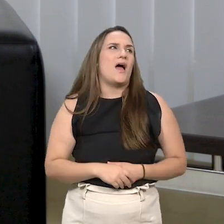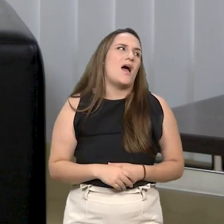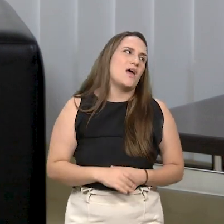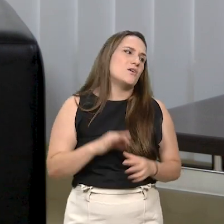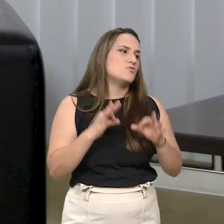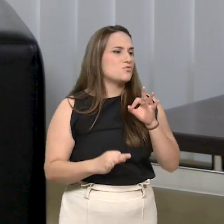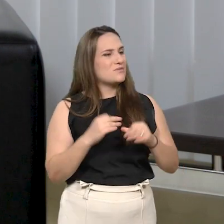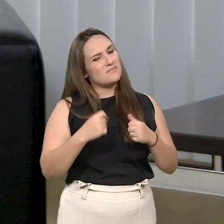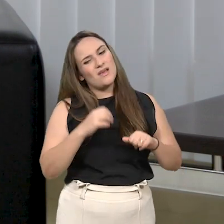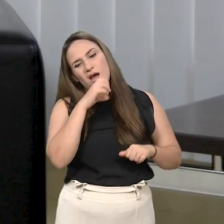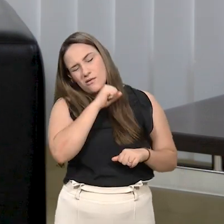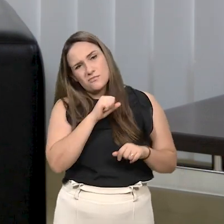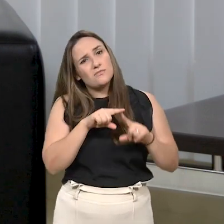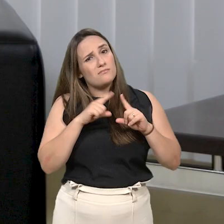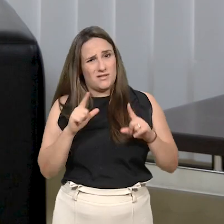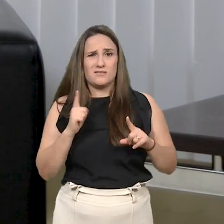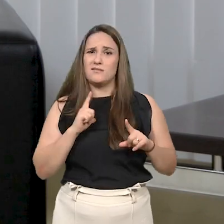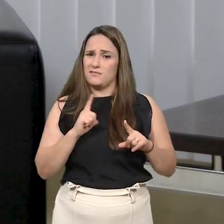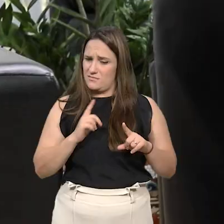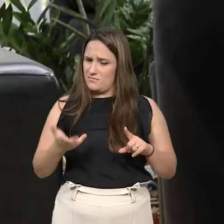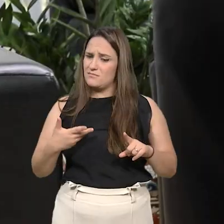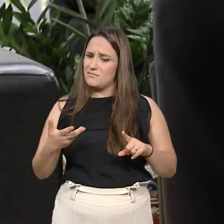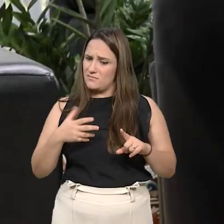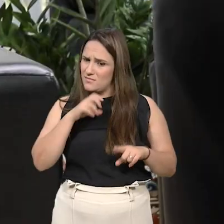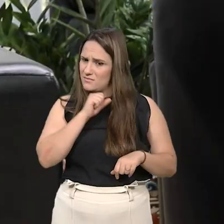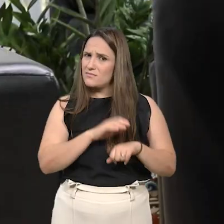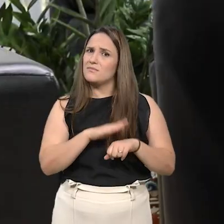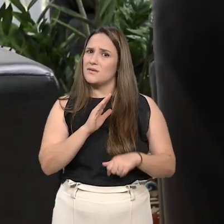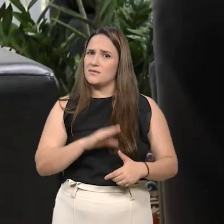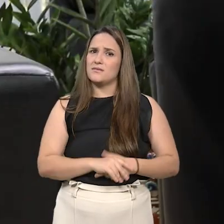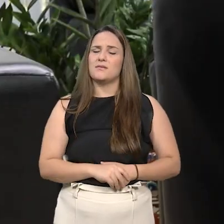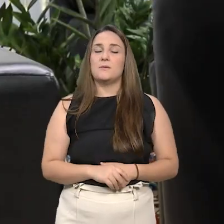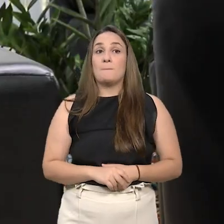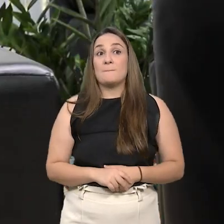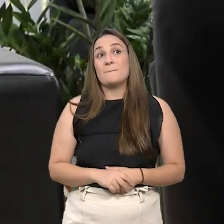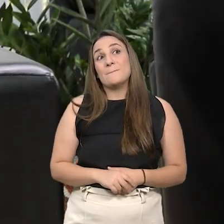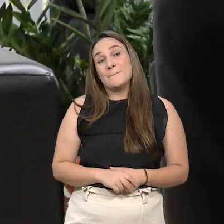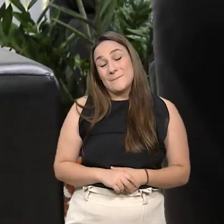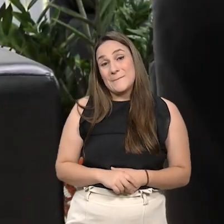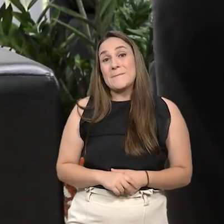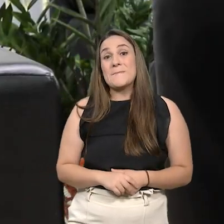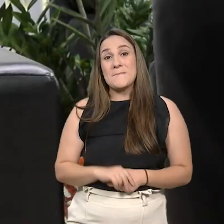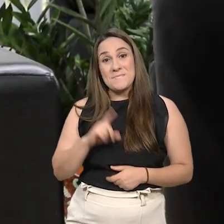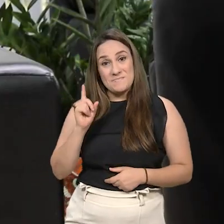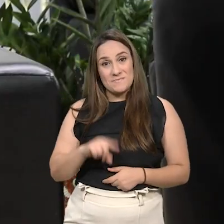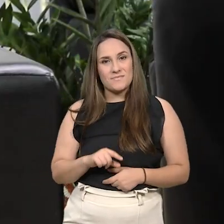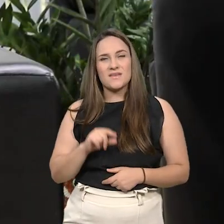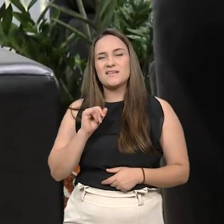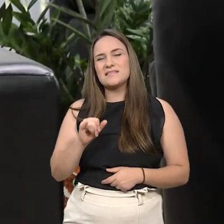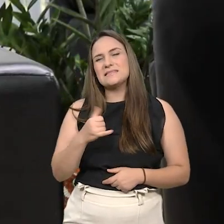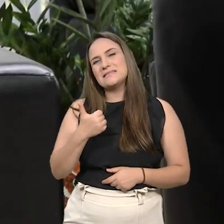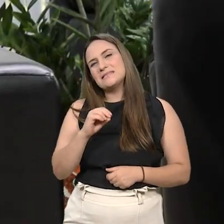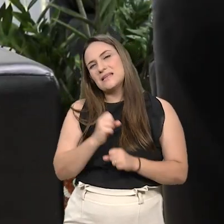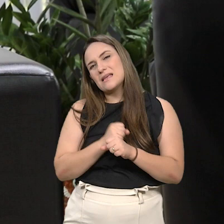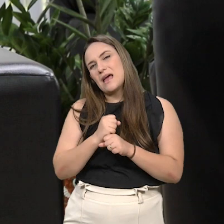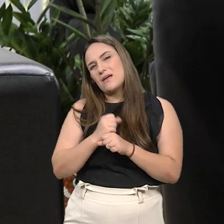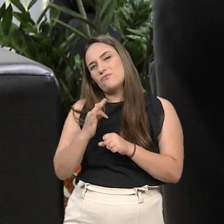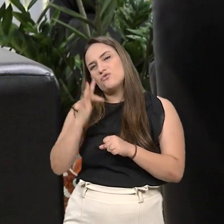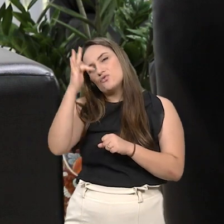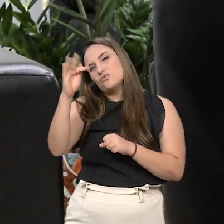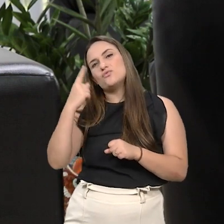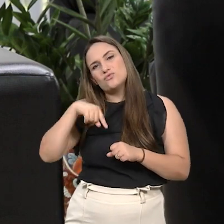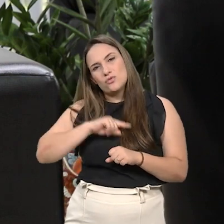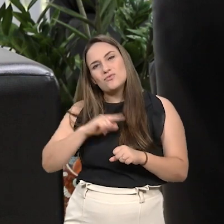justiça precisa ser mais ágil, e está aí, né? Está aí, né, magistrado? Fernanda, é muito bacana se daqui 10 anos a gente